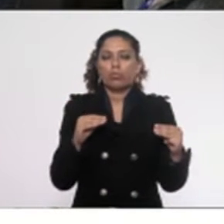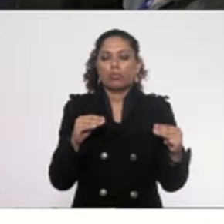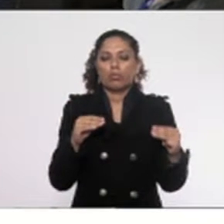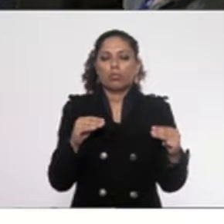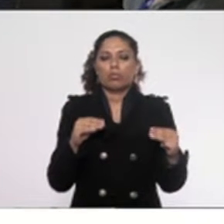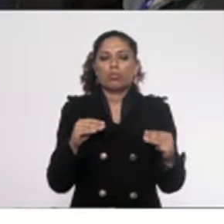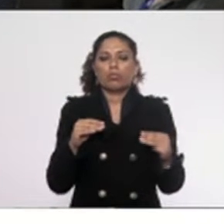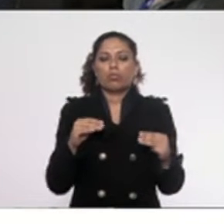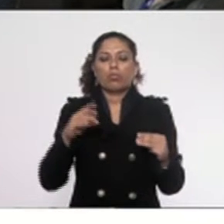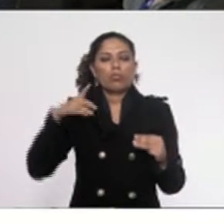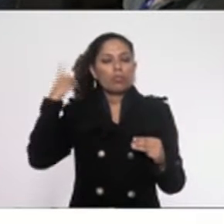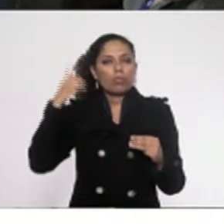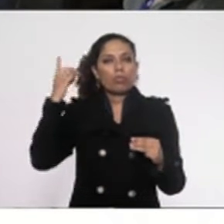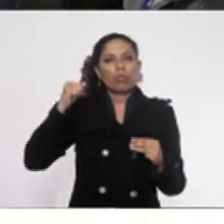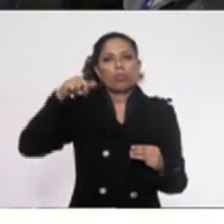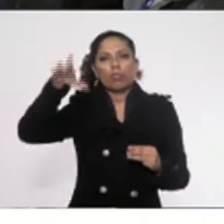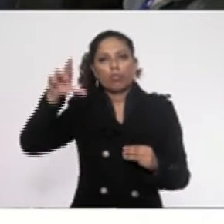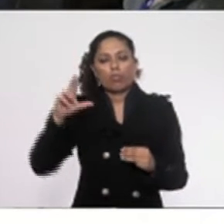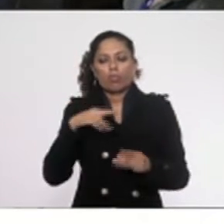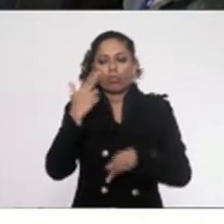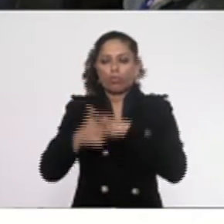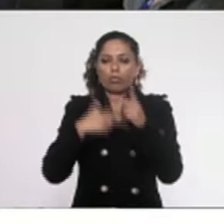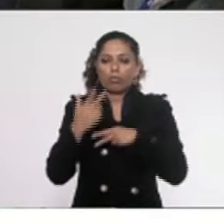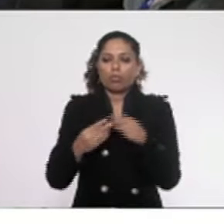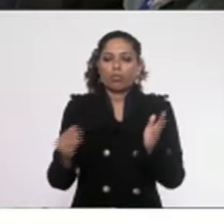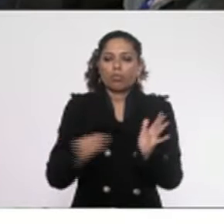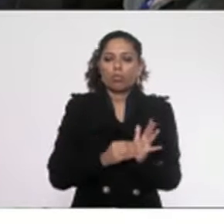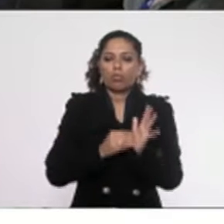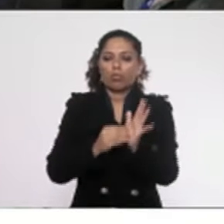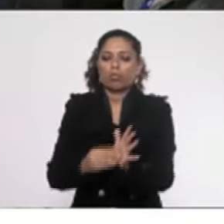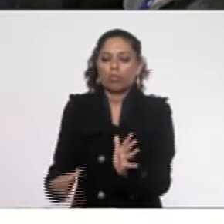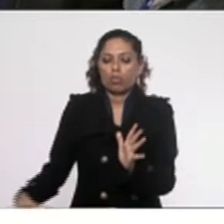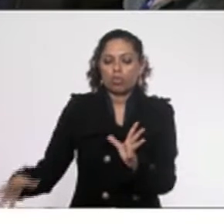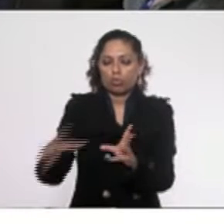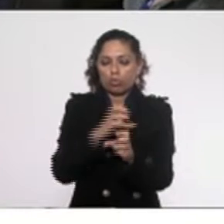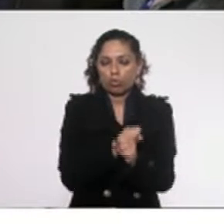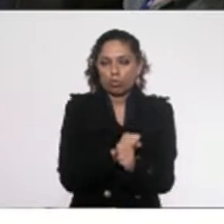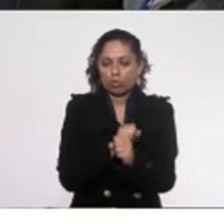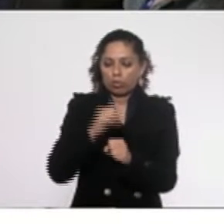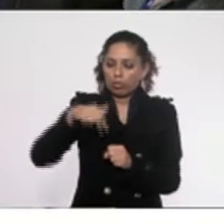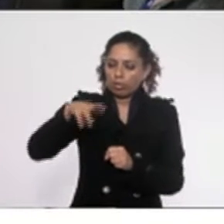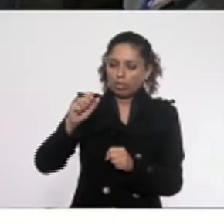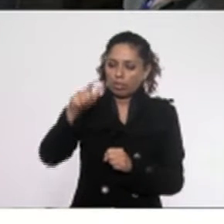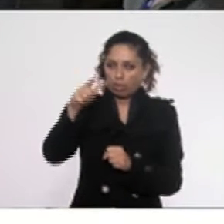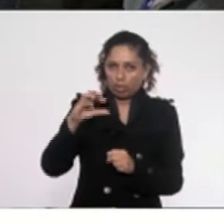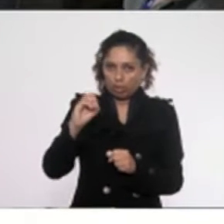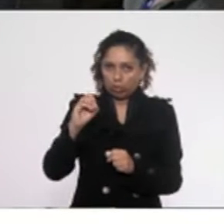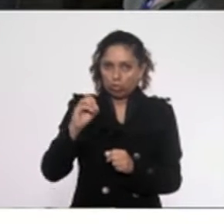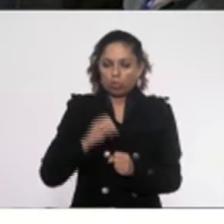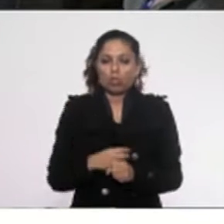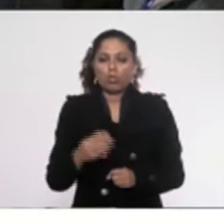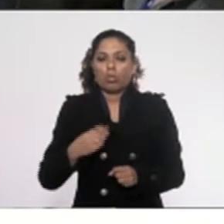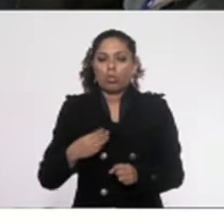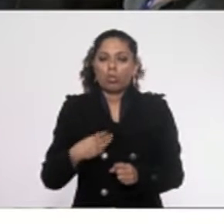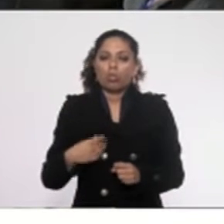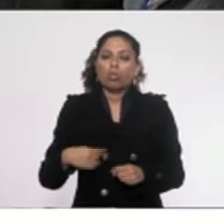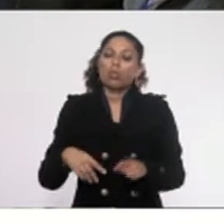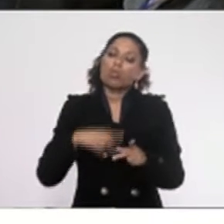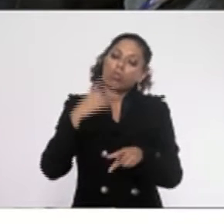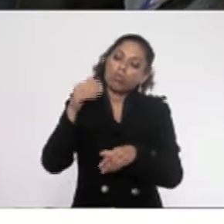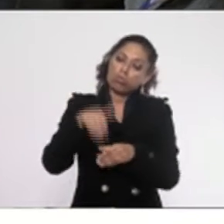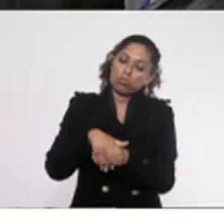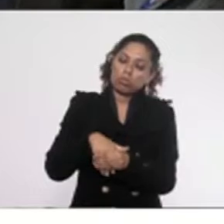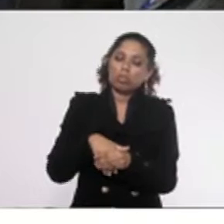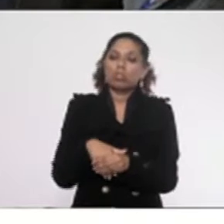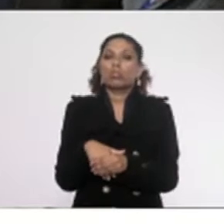propondo só colocar isso no demonstrativo dos anexos. Eu estou exatamente votando porque